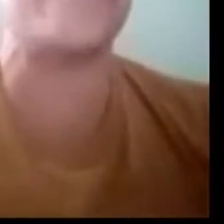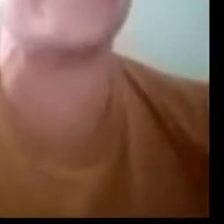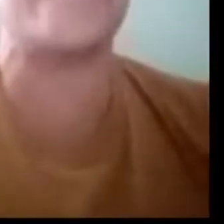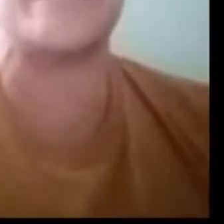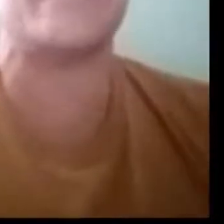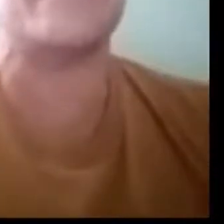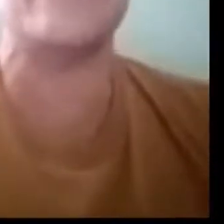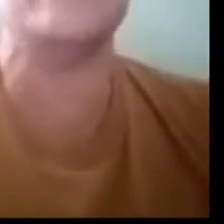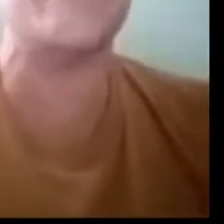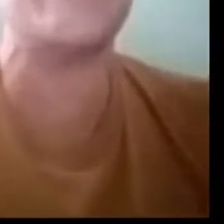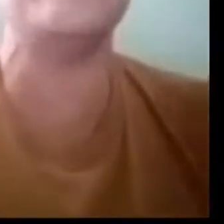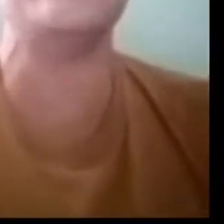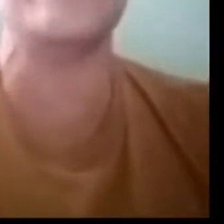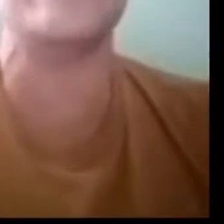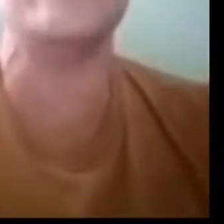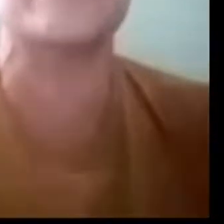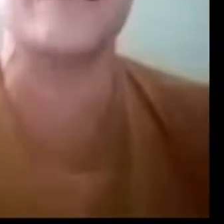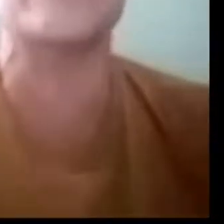era